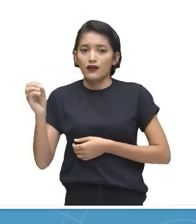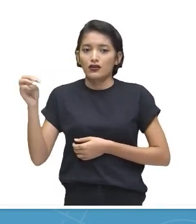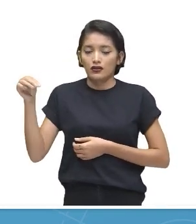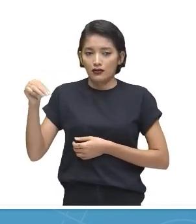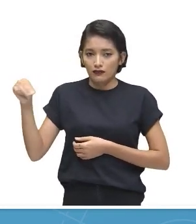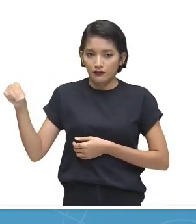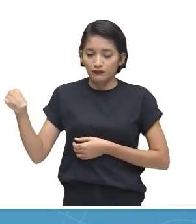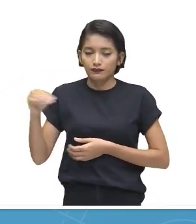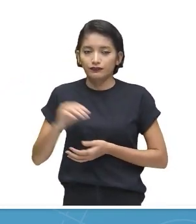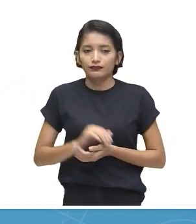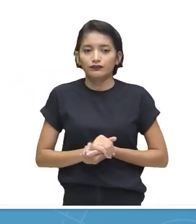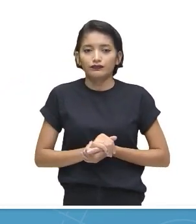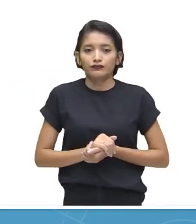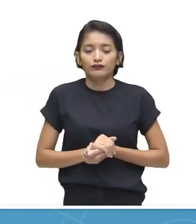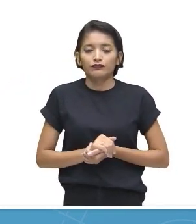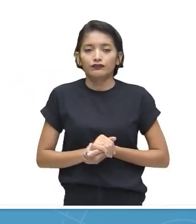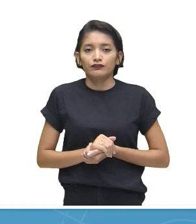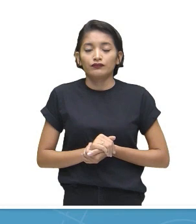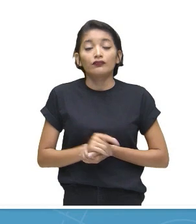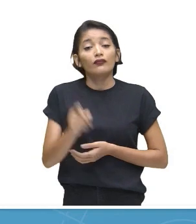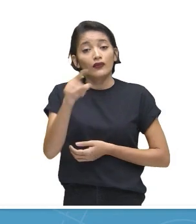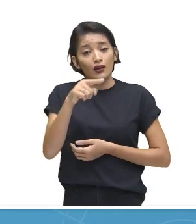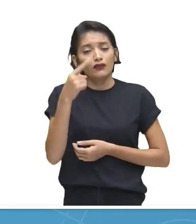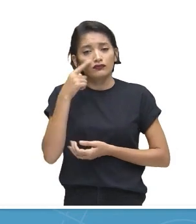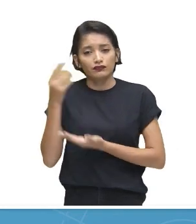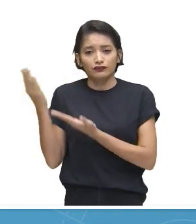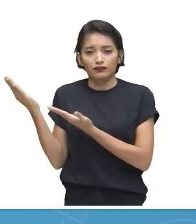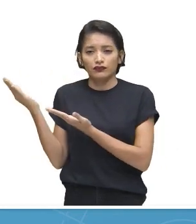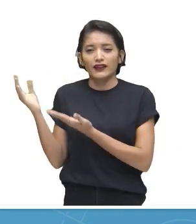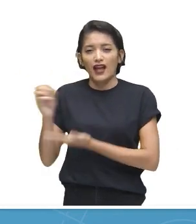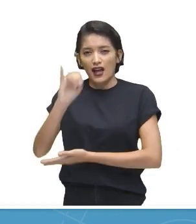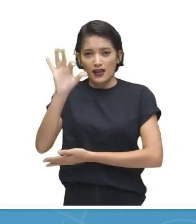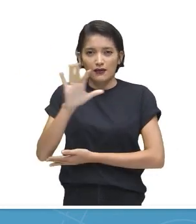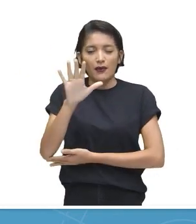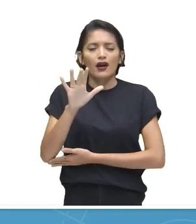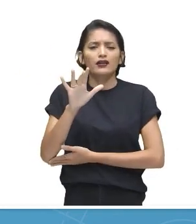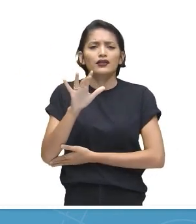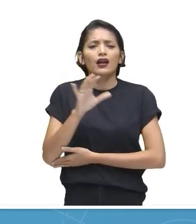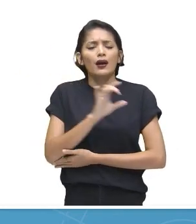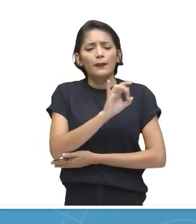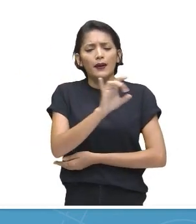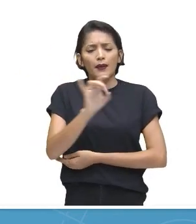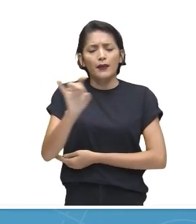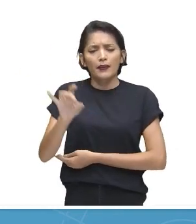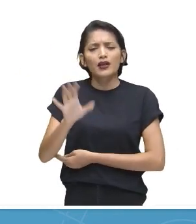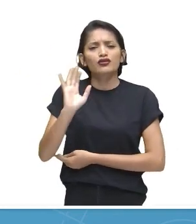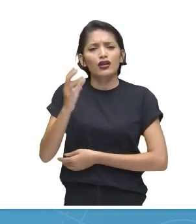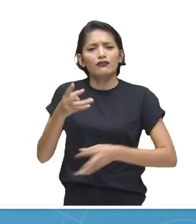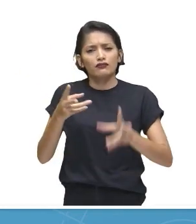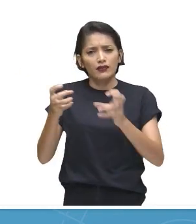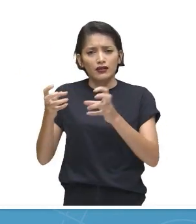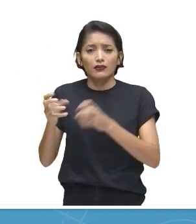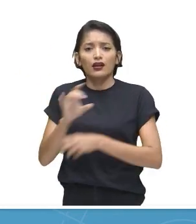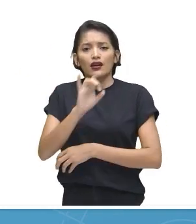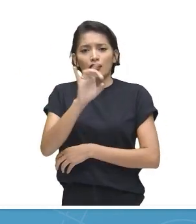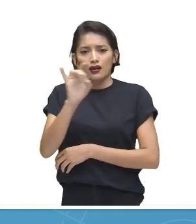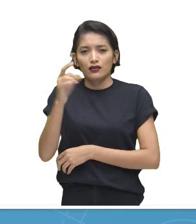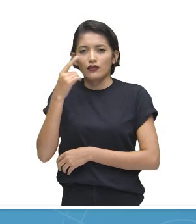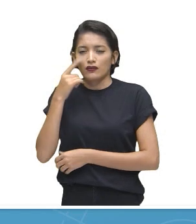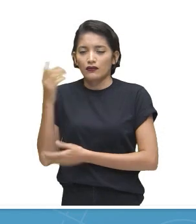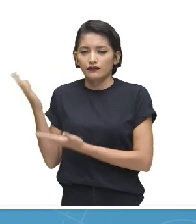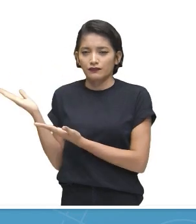Então, olha só. Aí, na sua régua, você vai observar que cada centímetro, como nós vimos anteriormente, cada